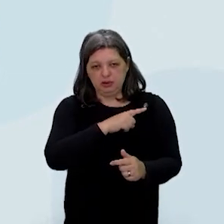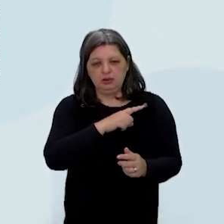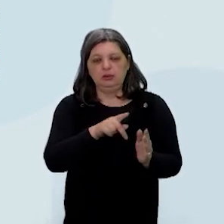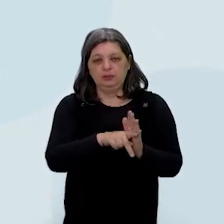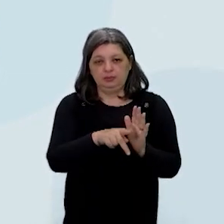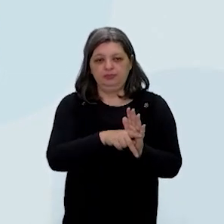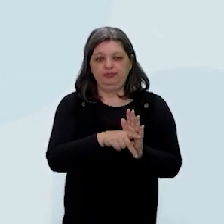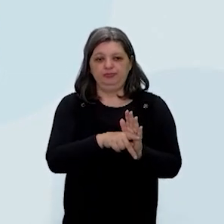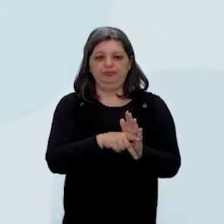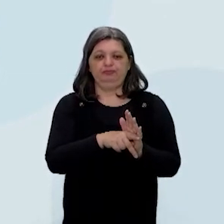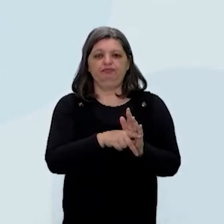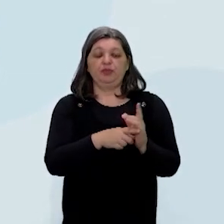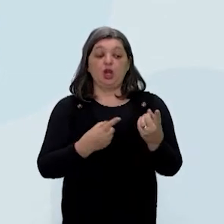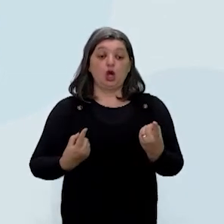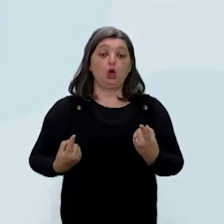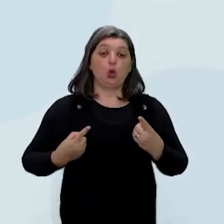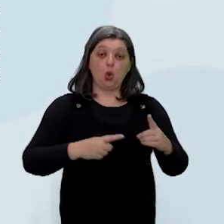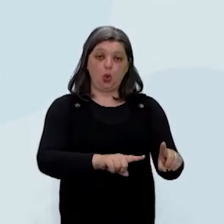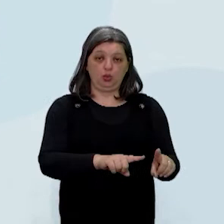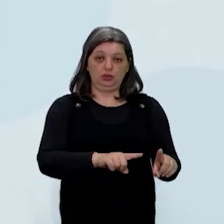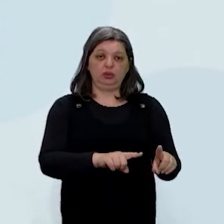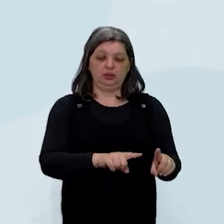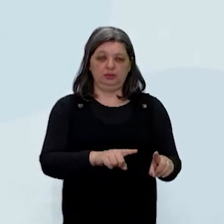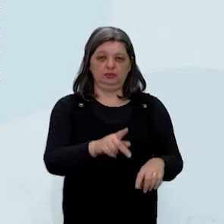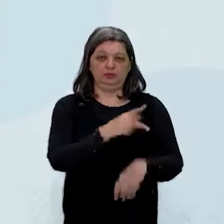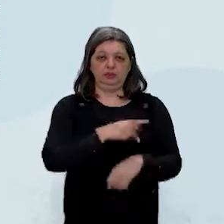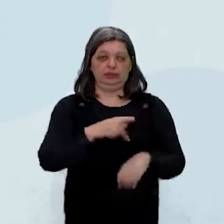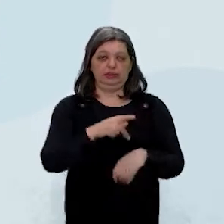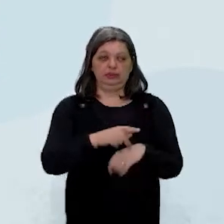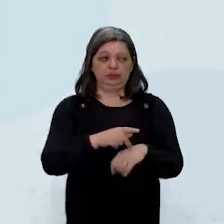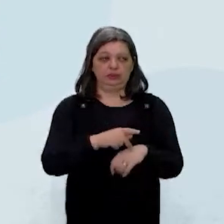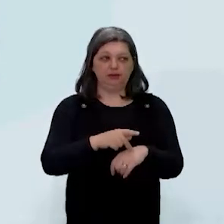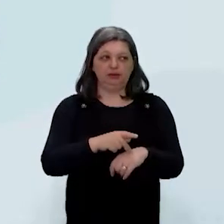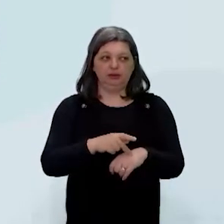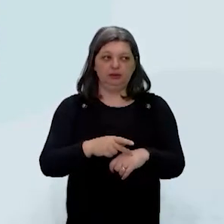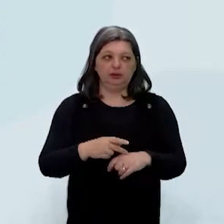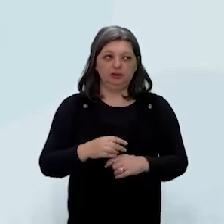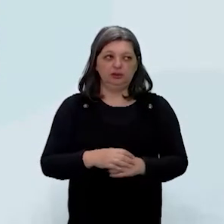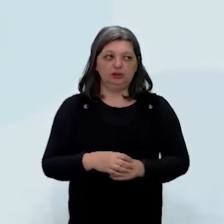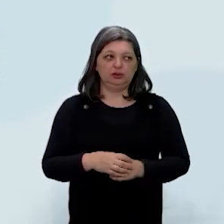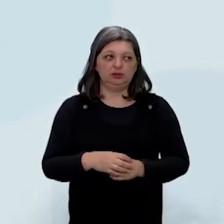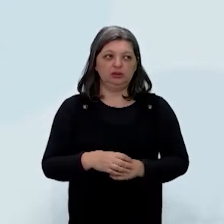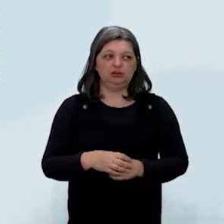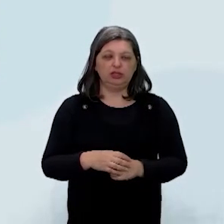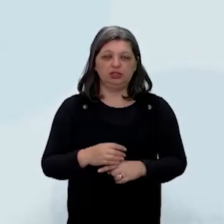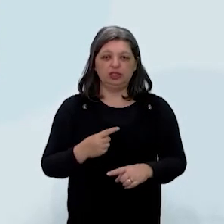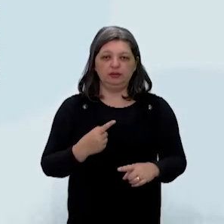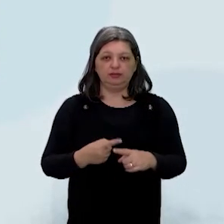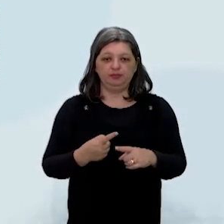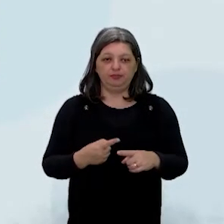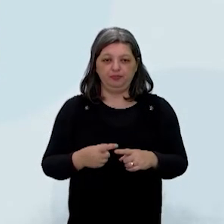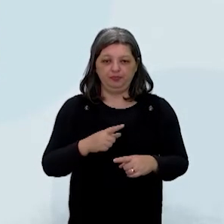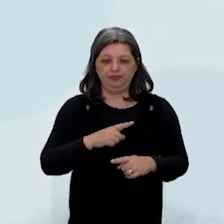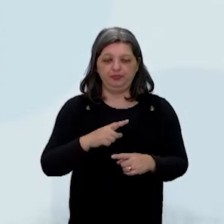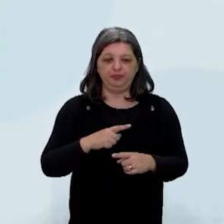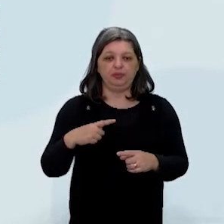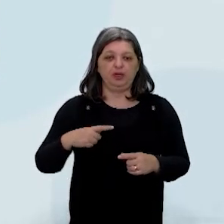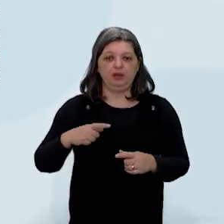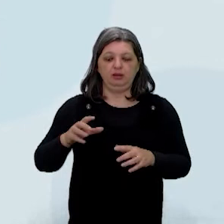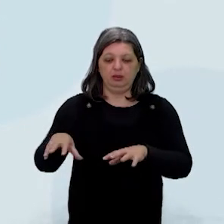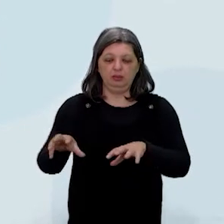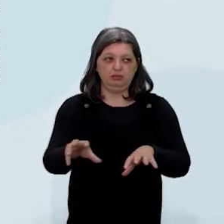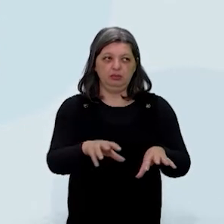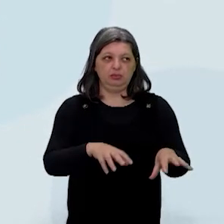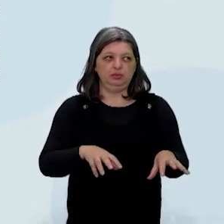posicionavam contra o regime soviético, e lá eles tinham os gulags, né, ou gulags, que eram campos de